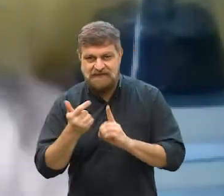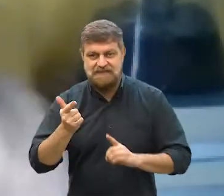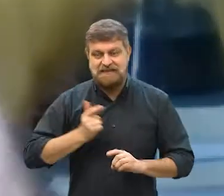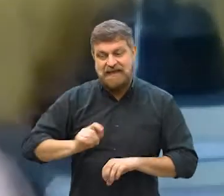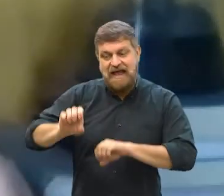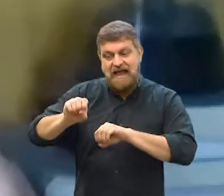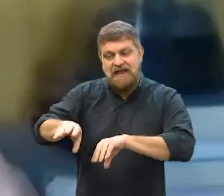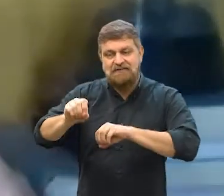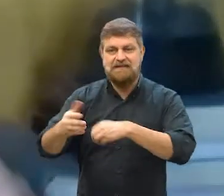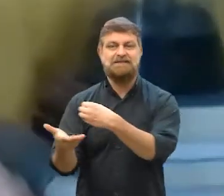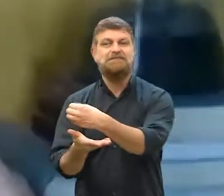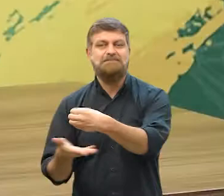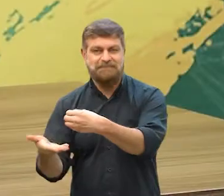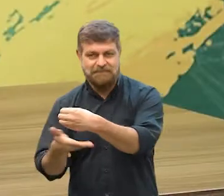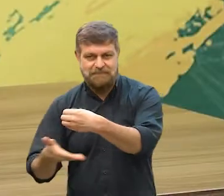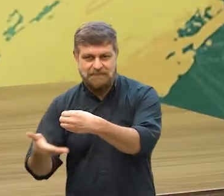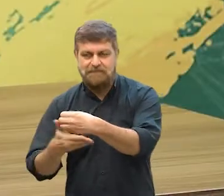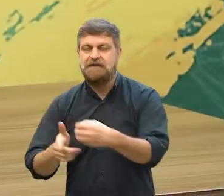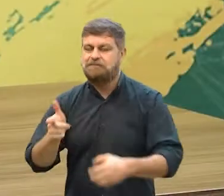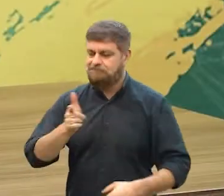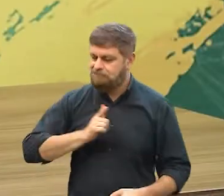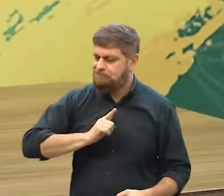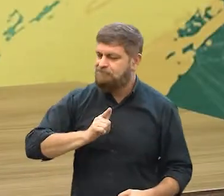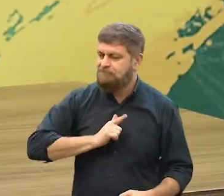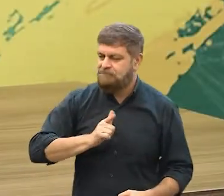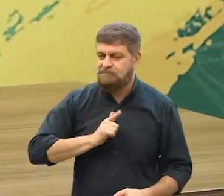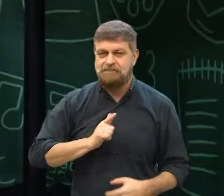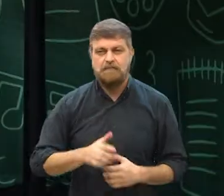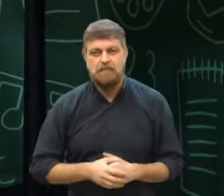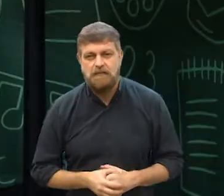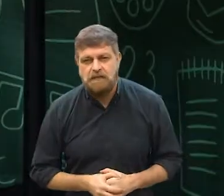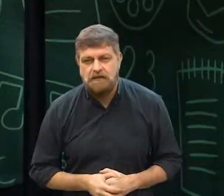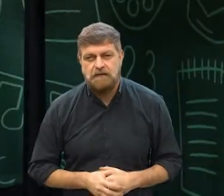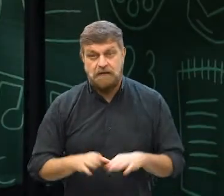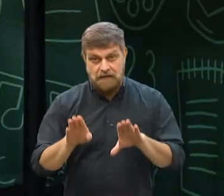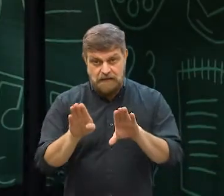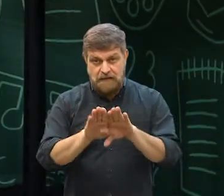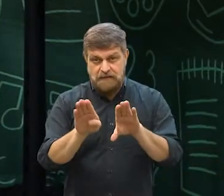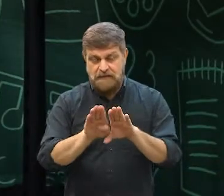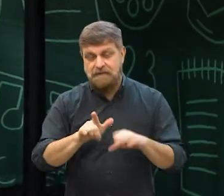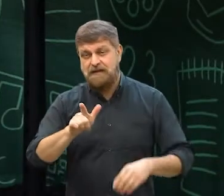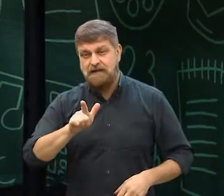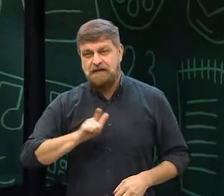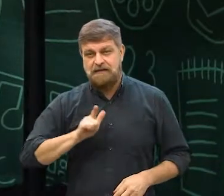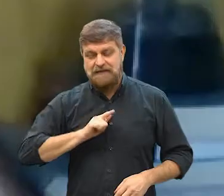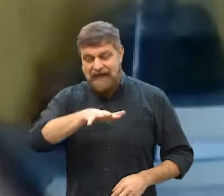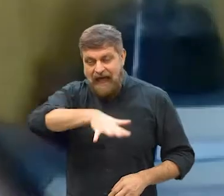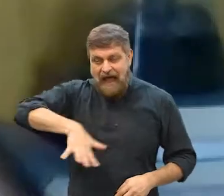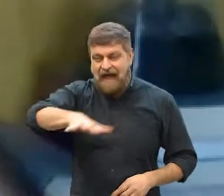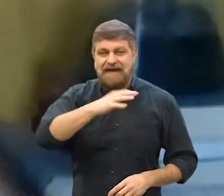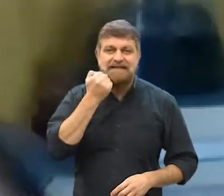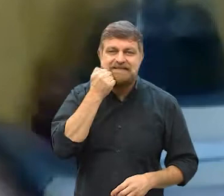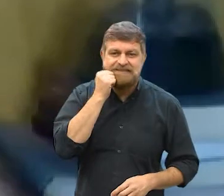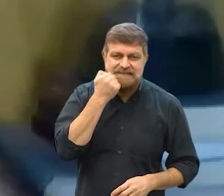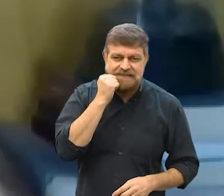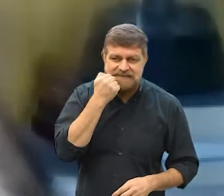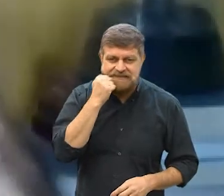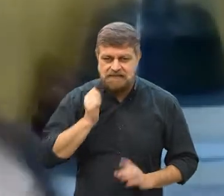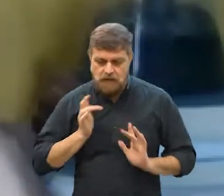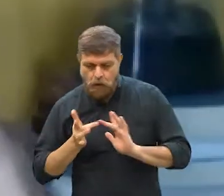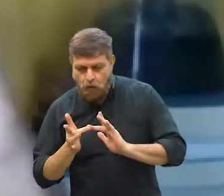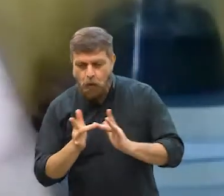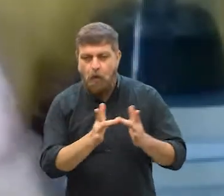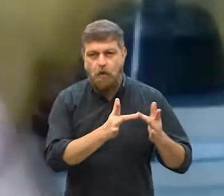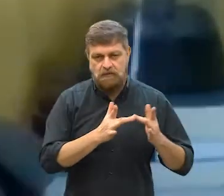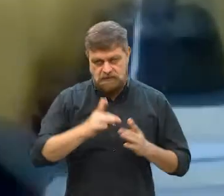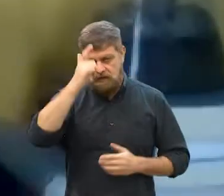Campinas investe na educação de base no meu número não tem então também e também a parte científica também eu tenho alguns